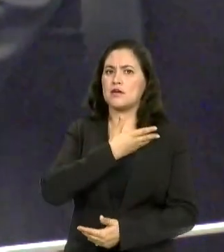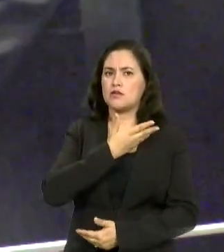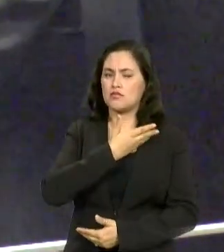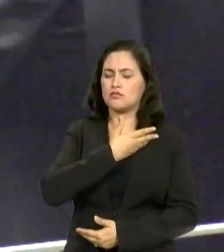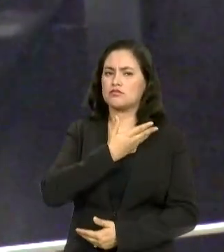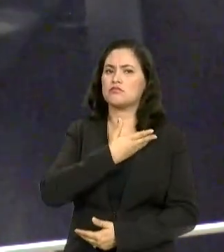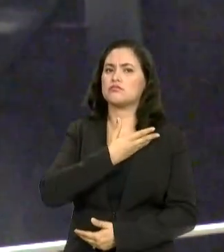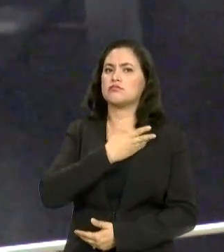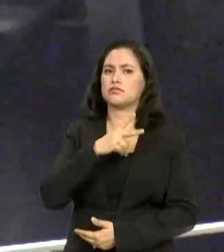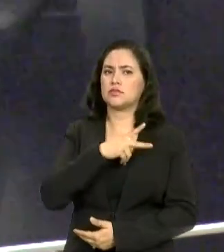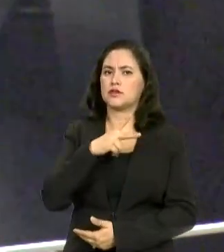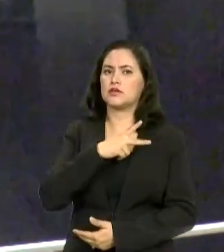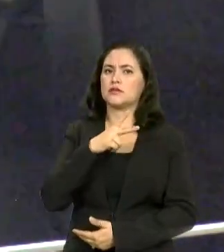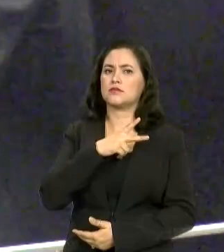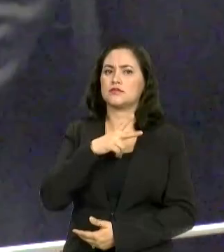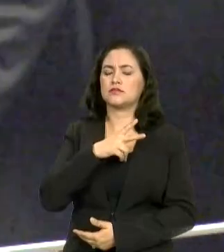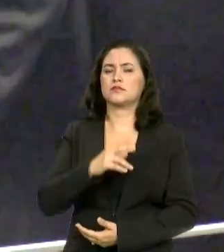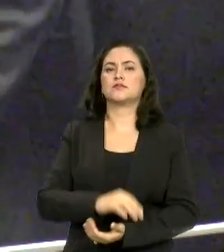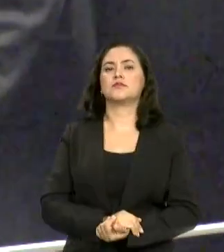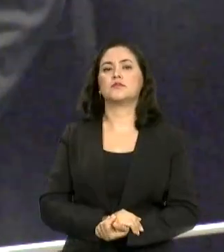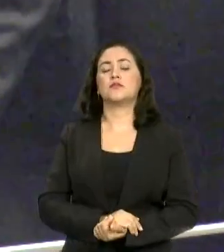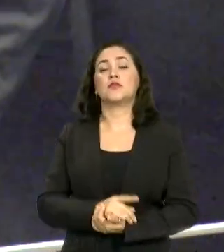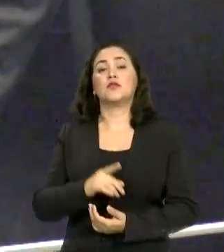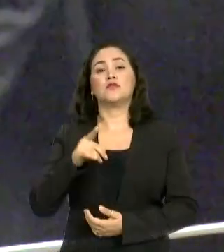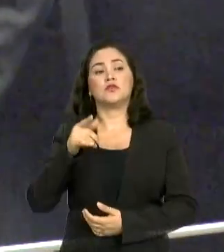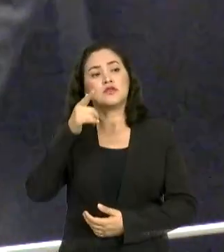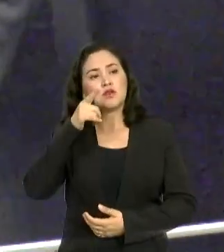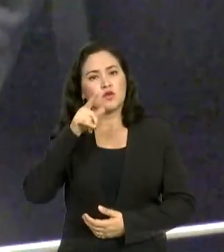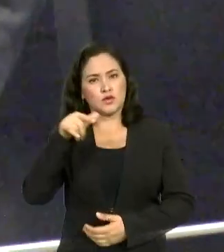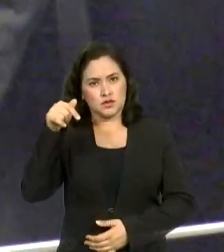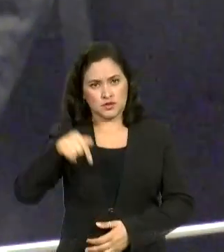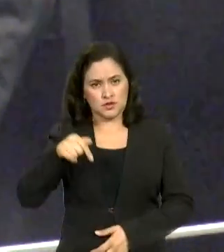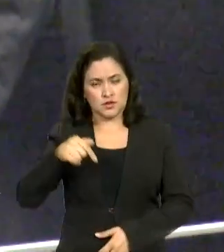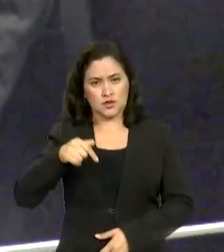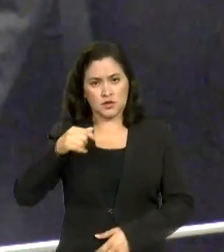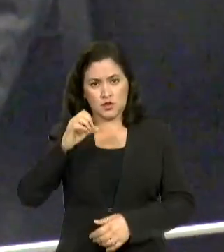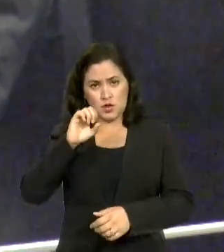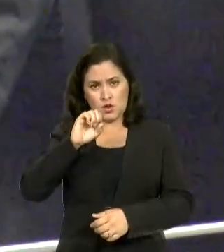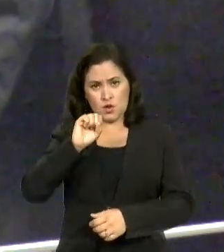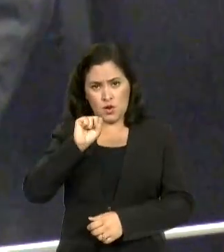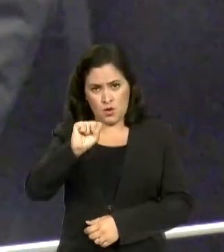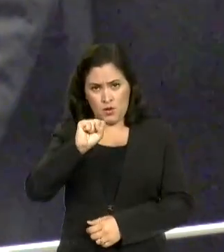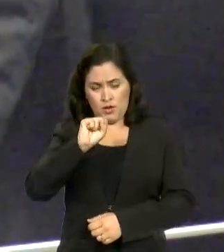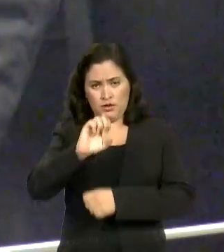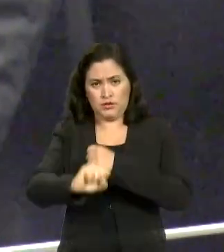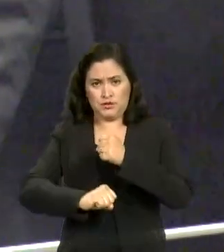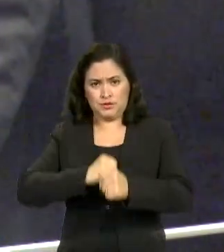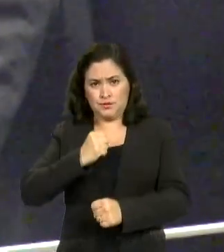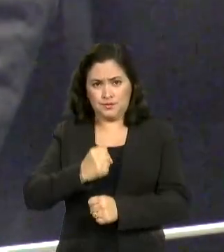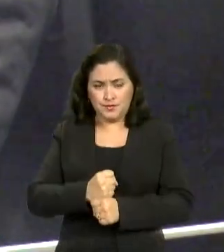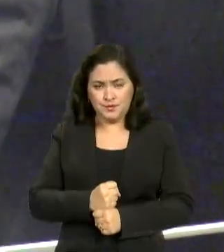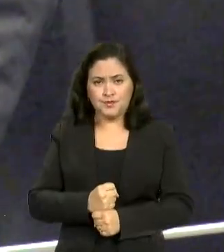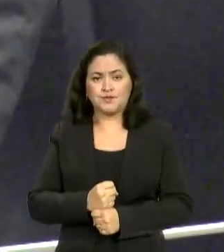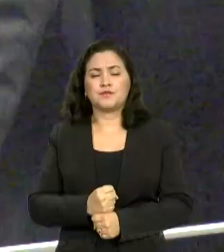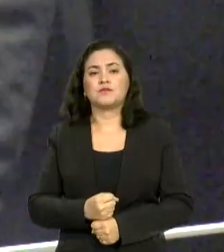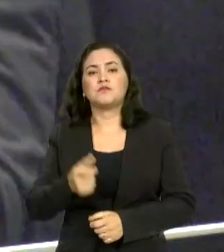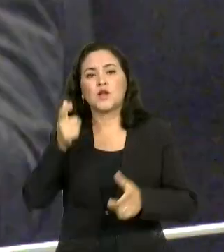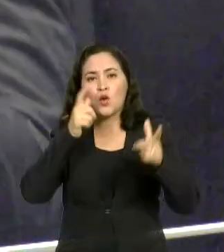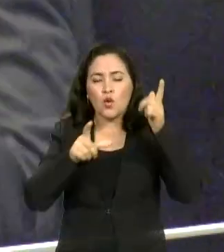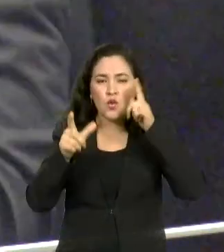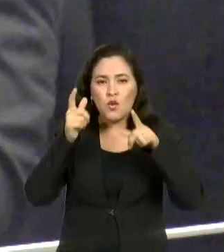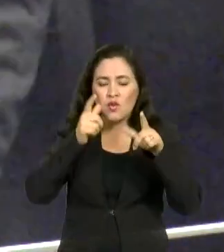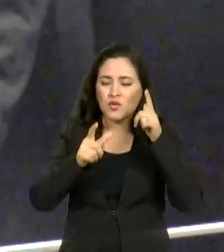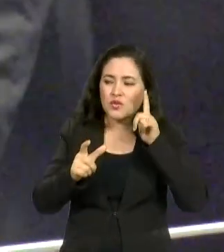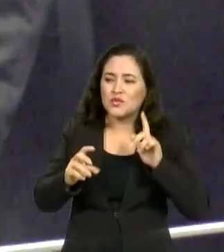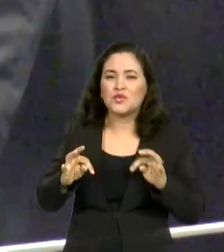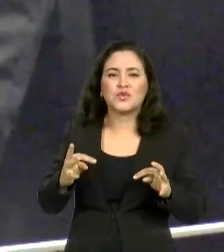Eu digo que você conseguiu aqui, né, nesses 8 anos, cativar a todos. Eu comento,